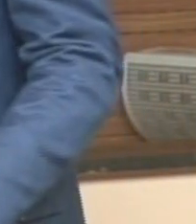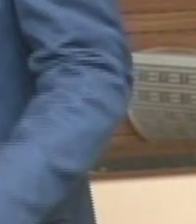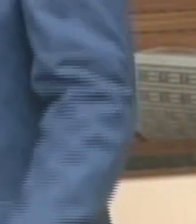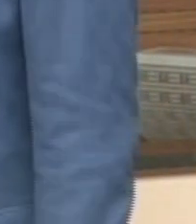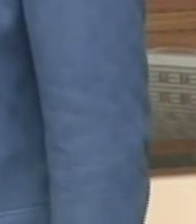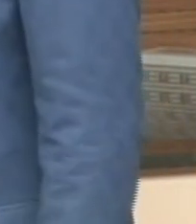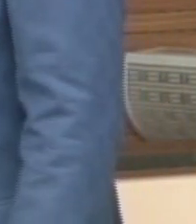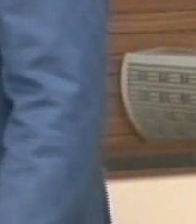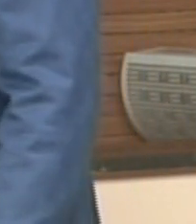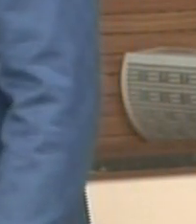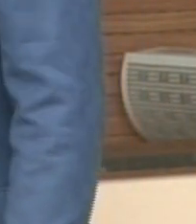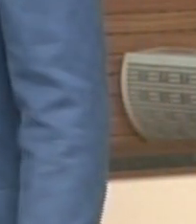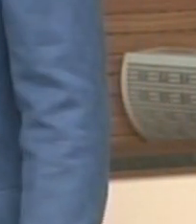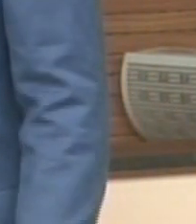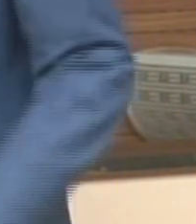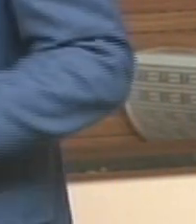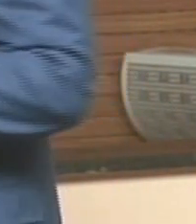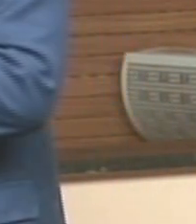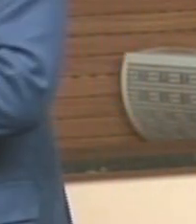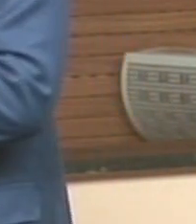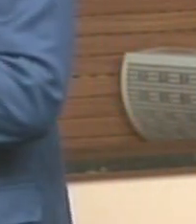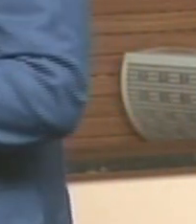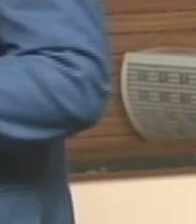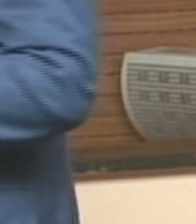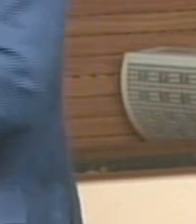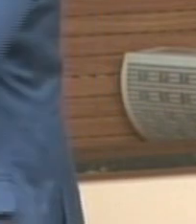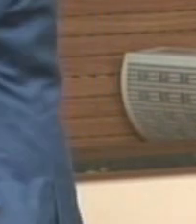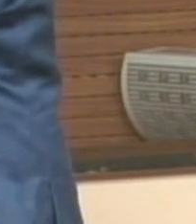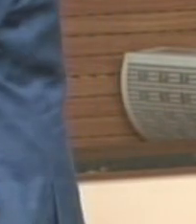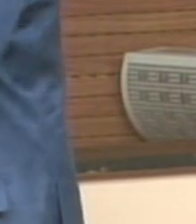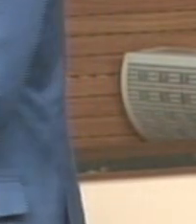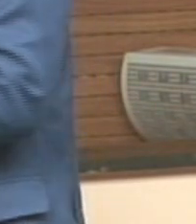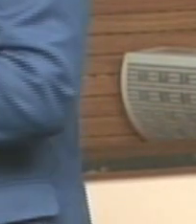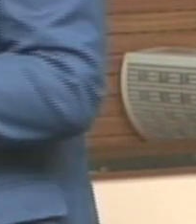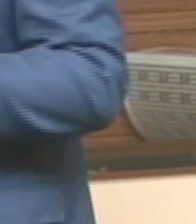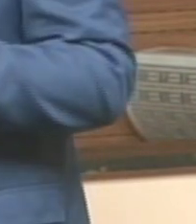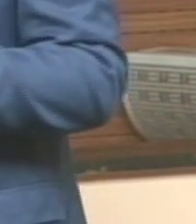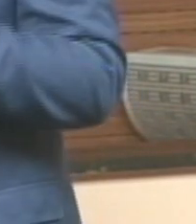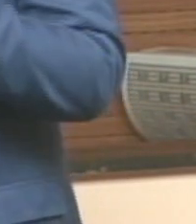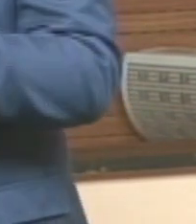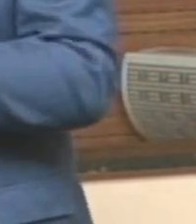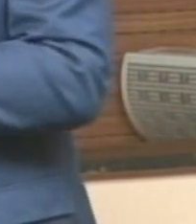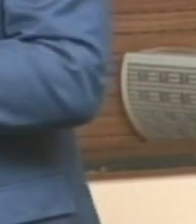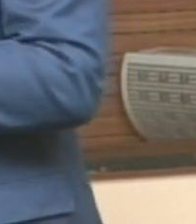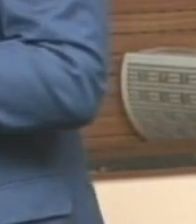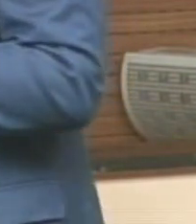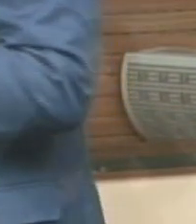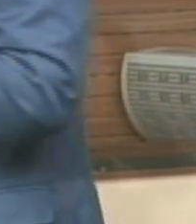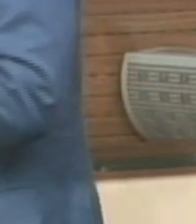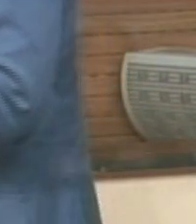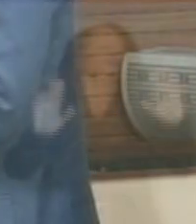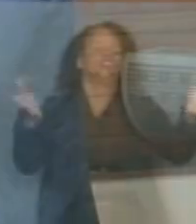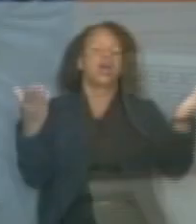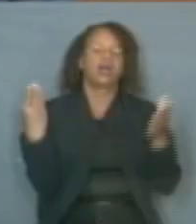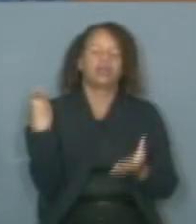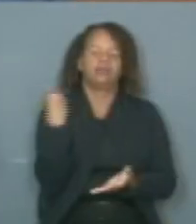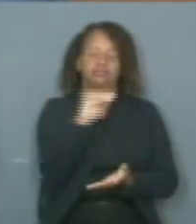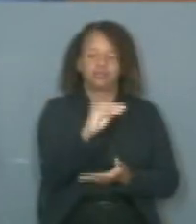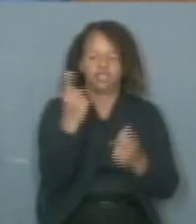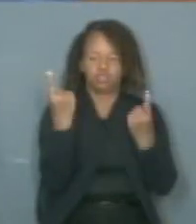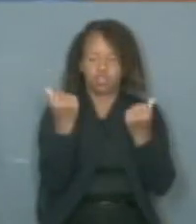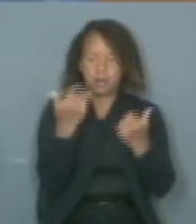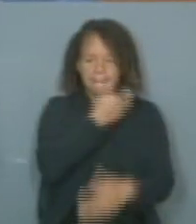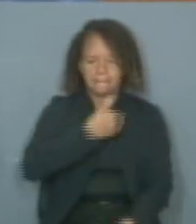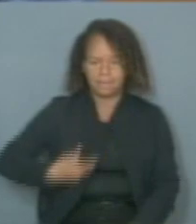vereador, pela sua parte. Então é isso, é buscar soluções. O programa já existe, já entra dinheiro público para que